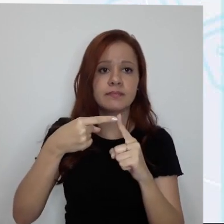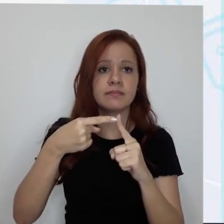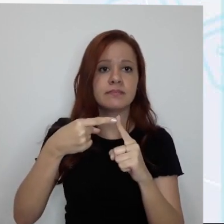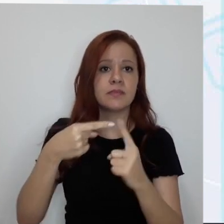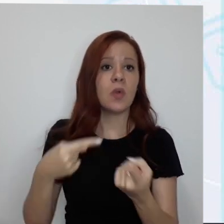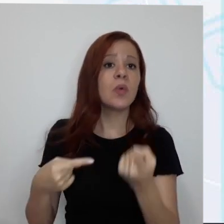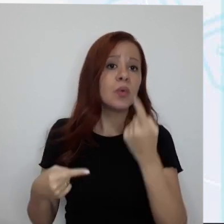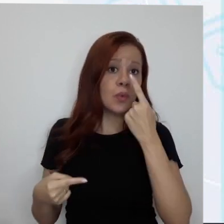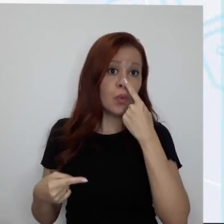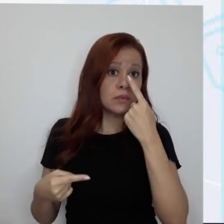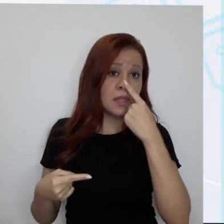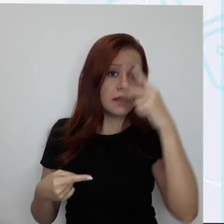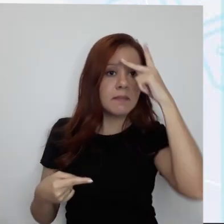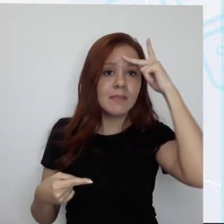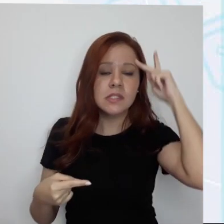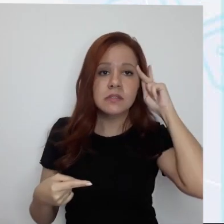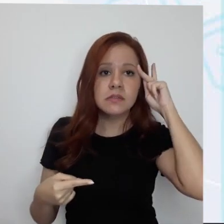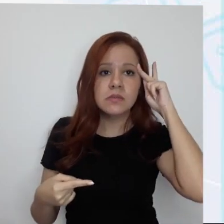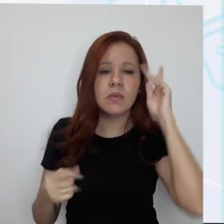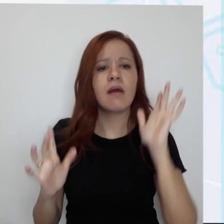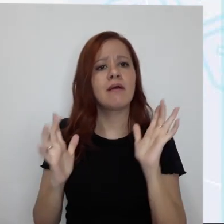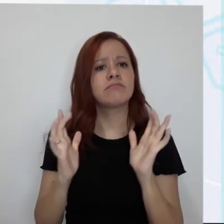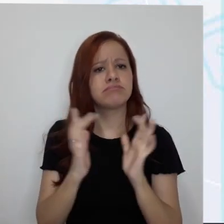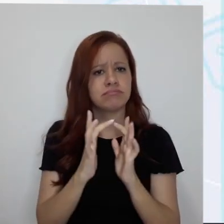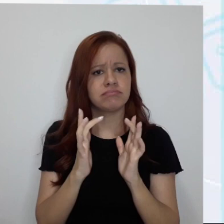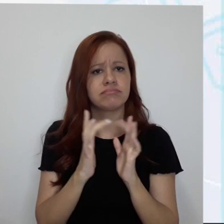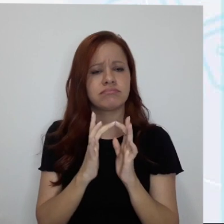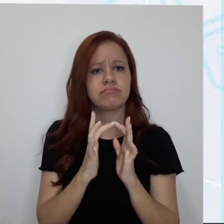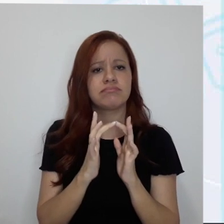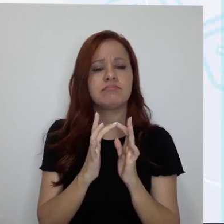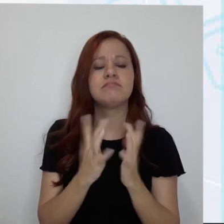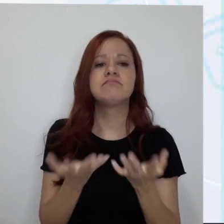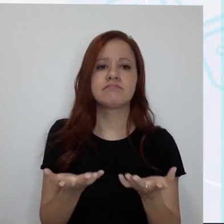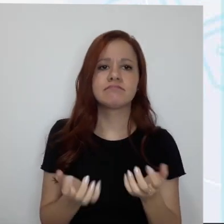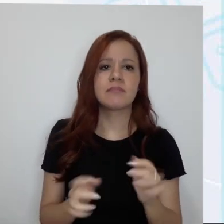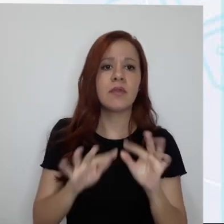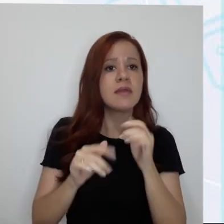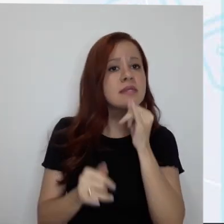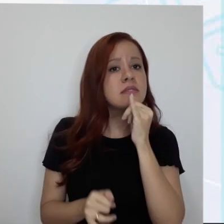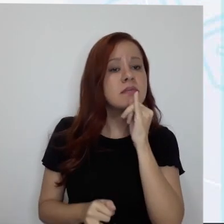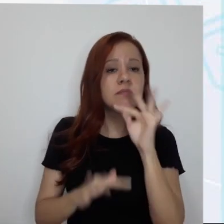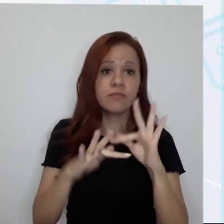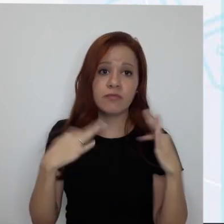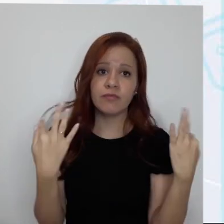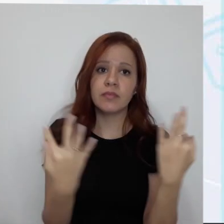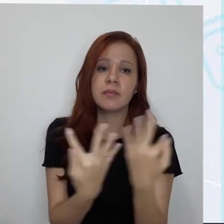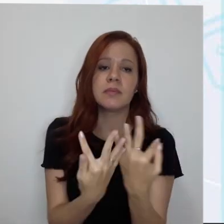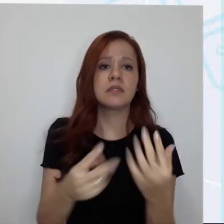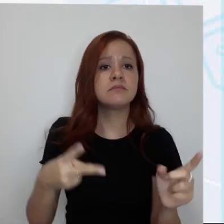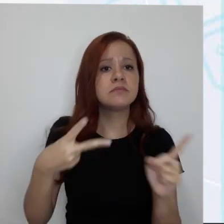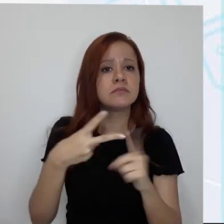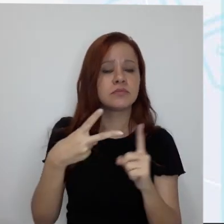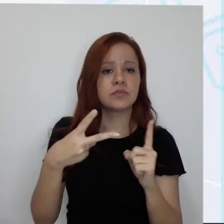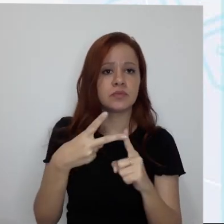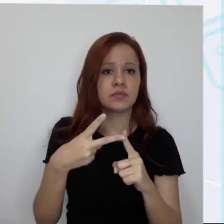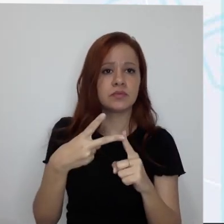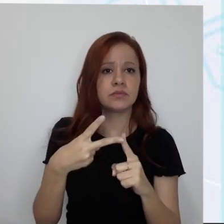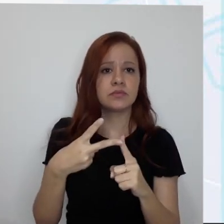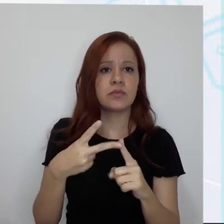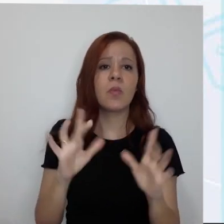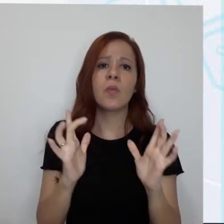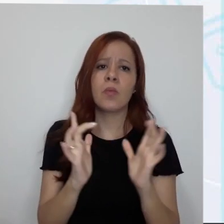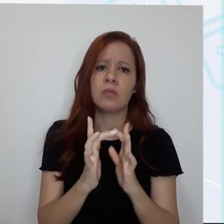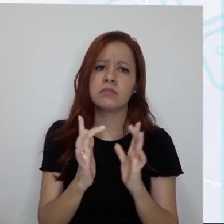que o contato é mais íntimo. A exemplo, nós temos a família. Temos os grupos secundários, que os